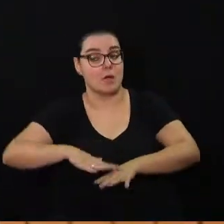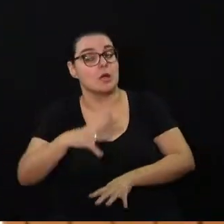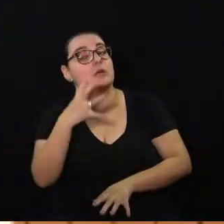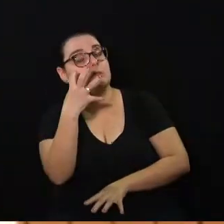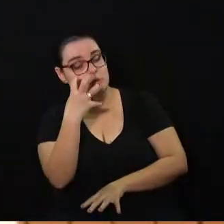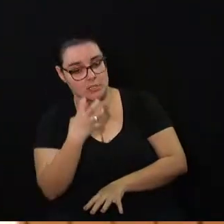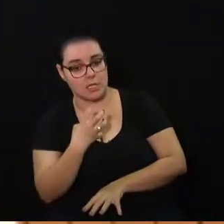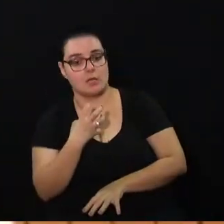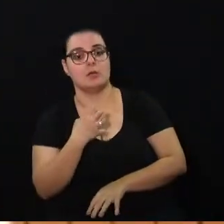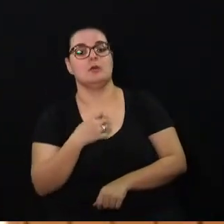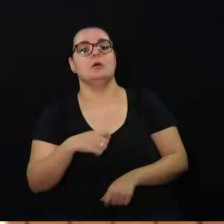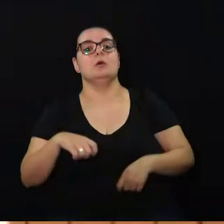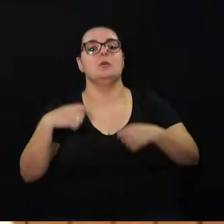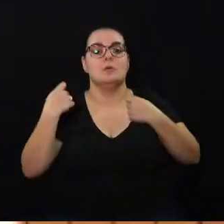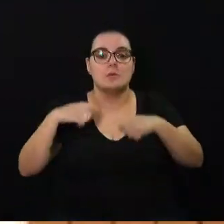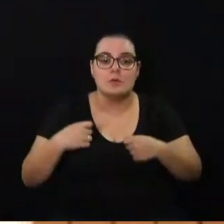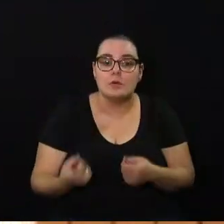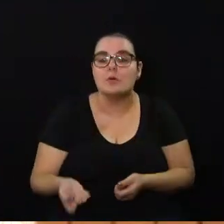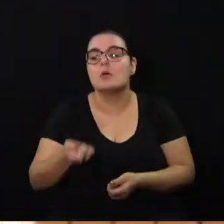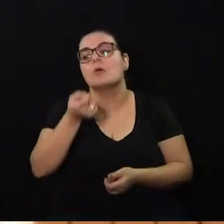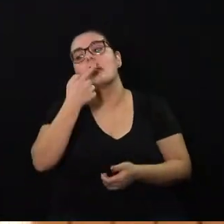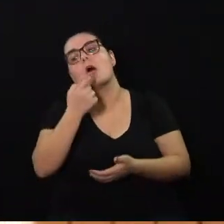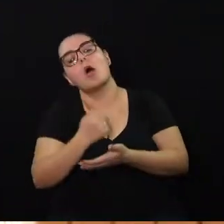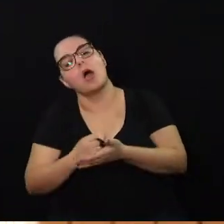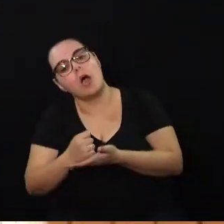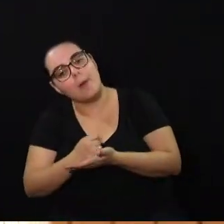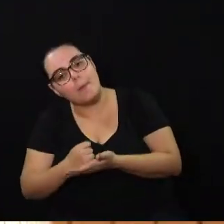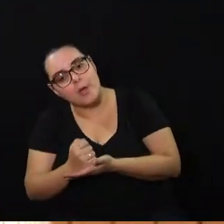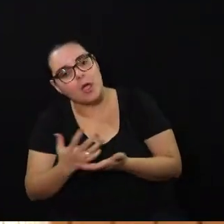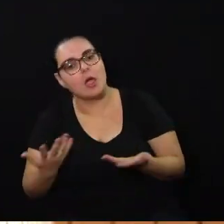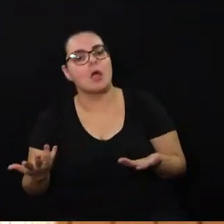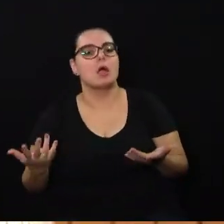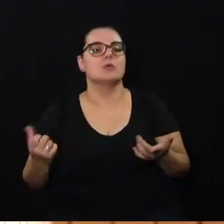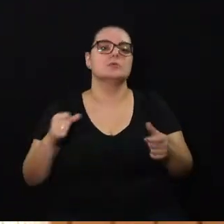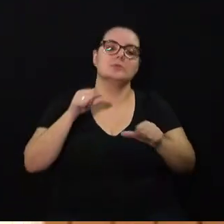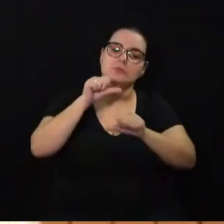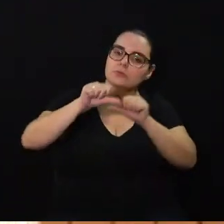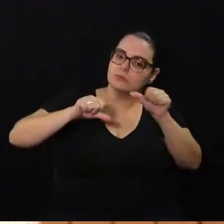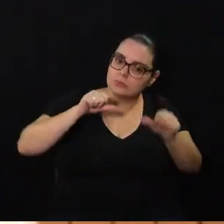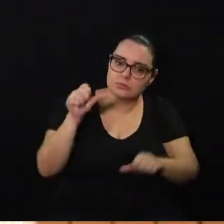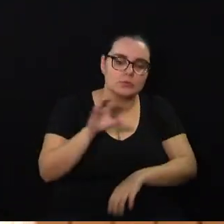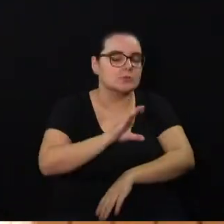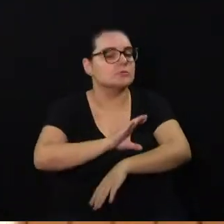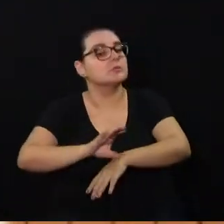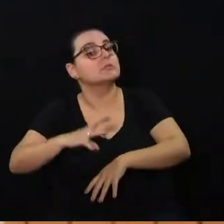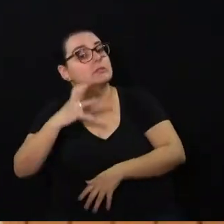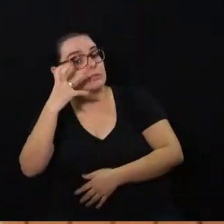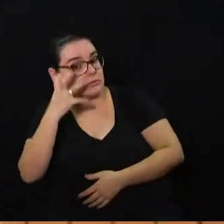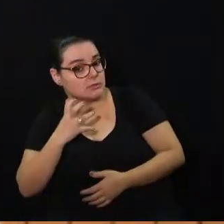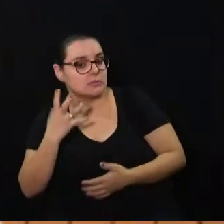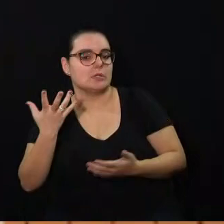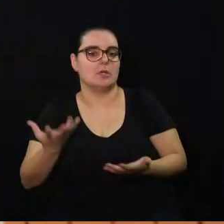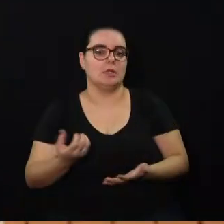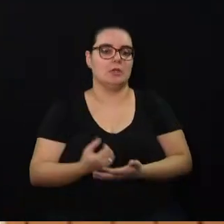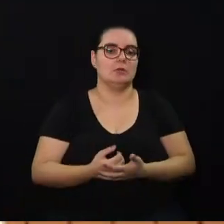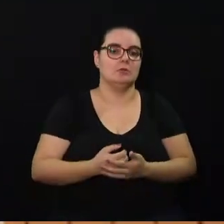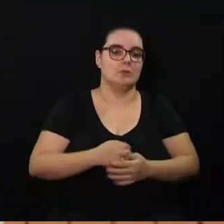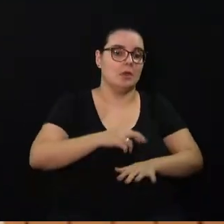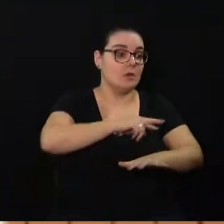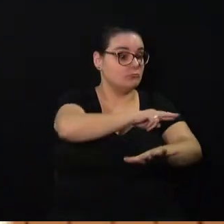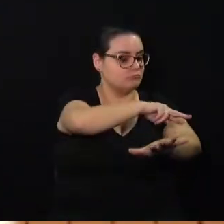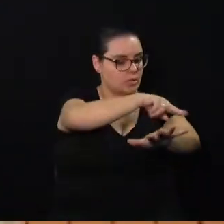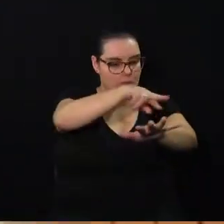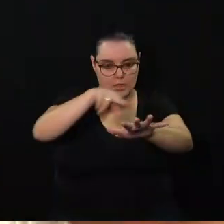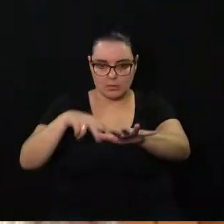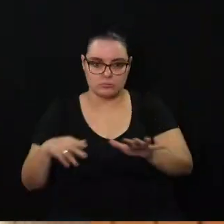entrar com arsenal medicamentoso que vai ter alteração comportamental grave então dentro de algo que é um